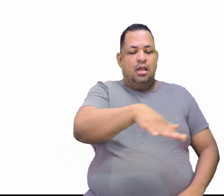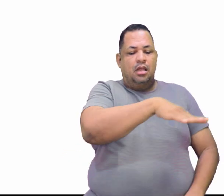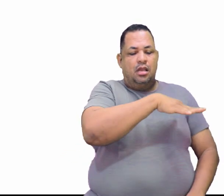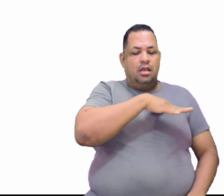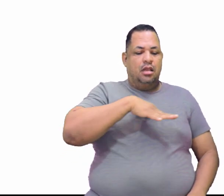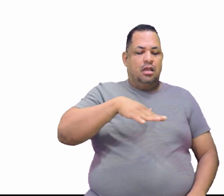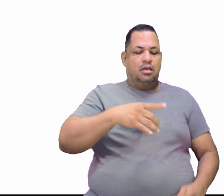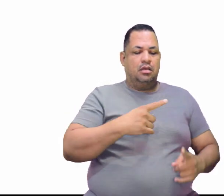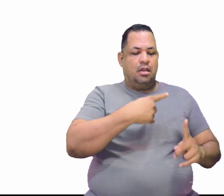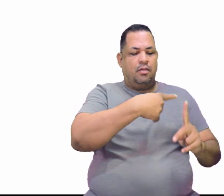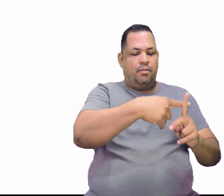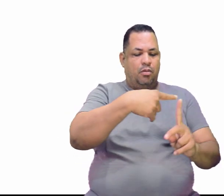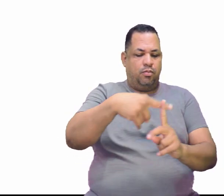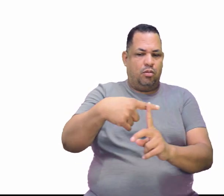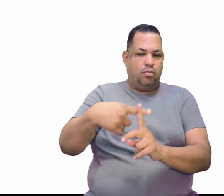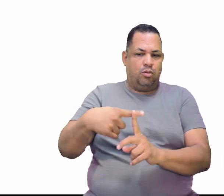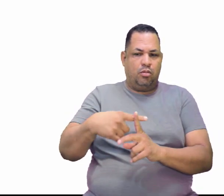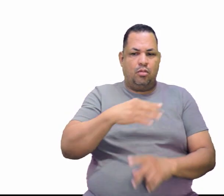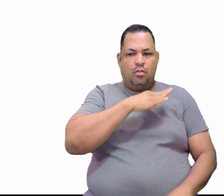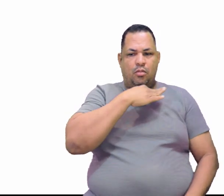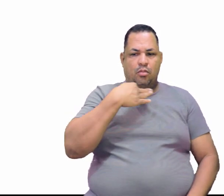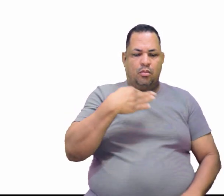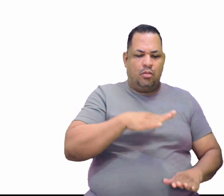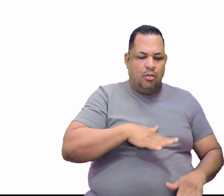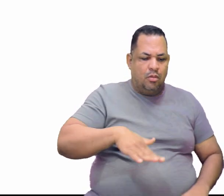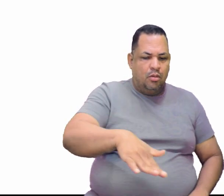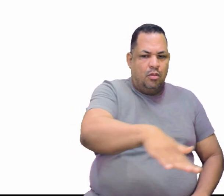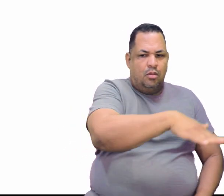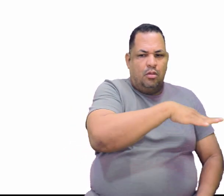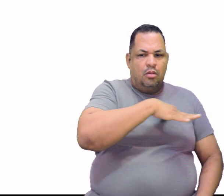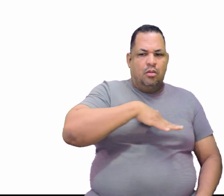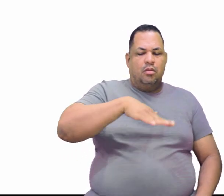locomotiva, que fica bem em frente ao cemitério da Candelária.